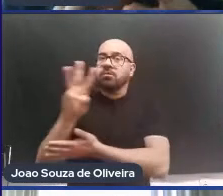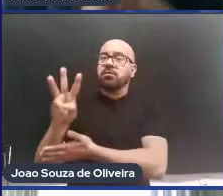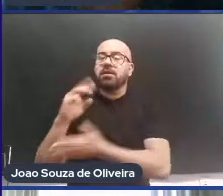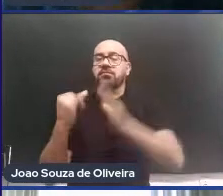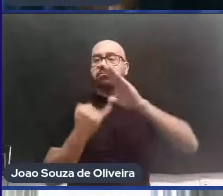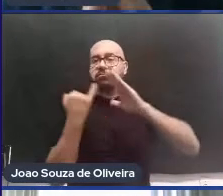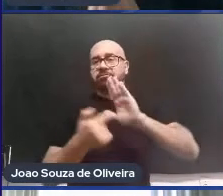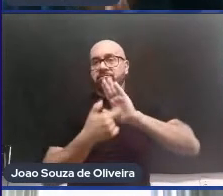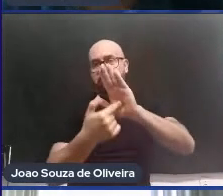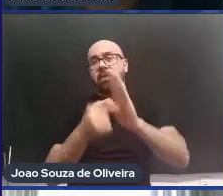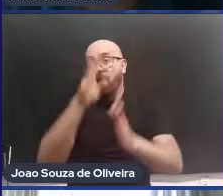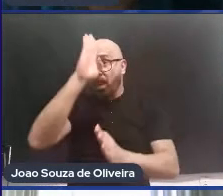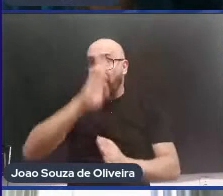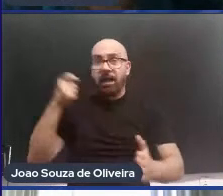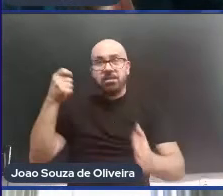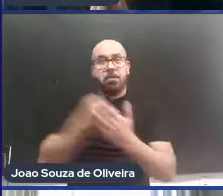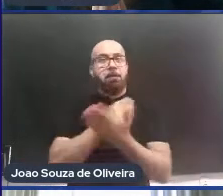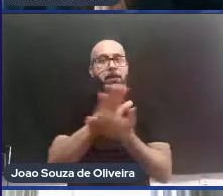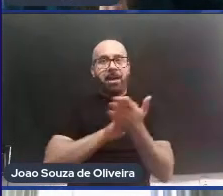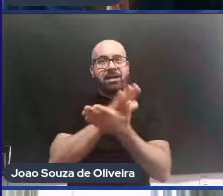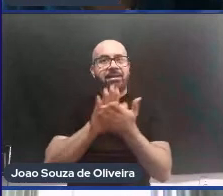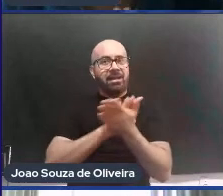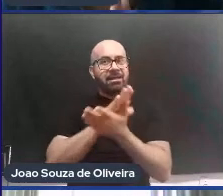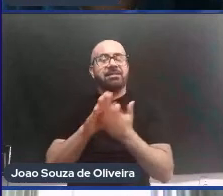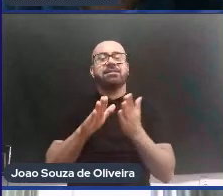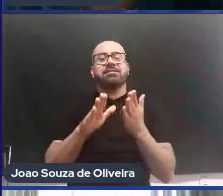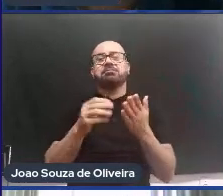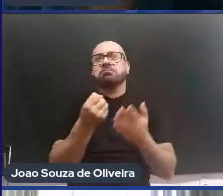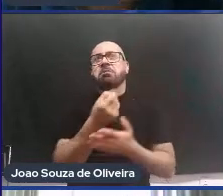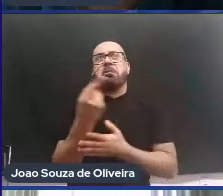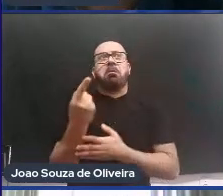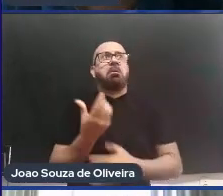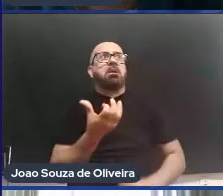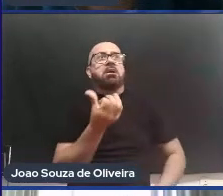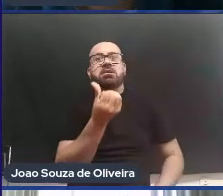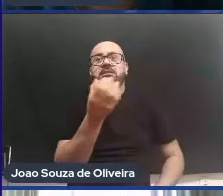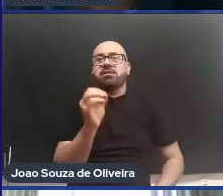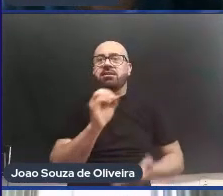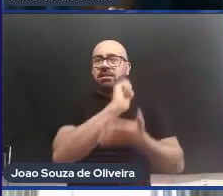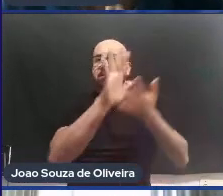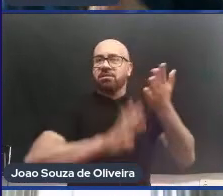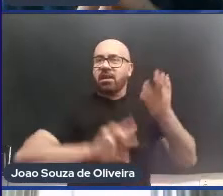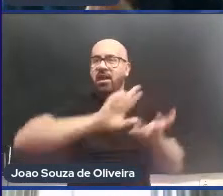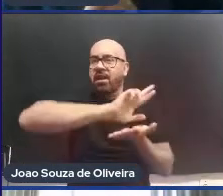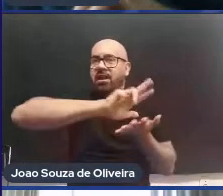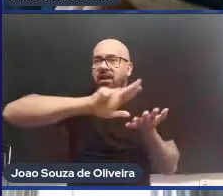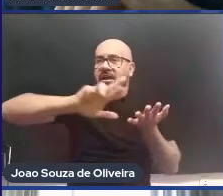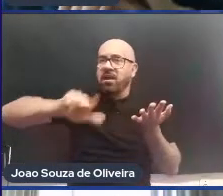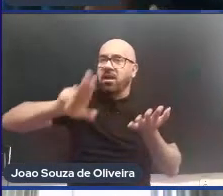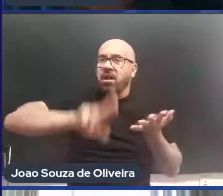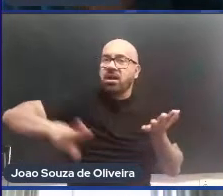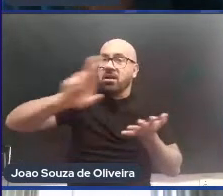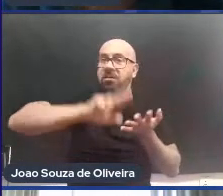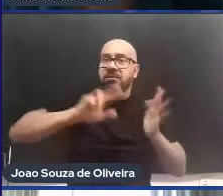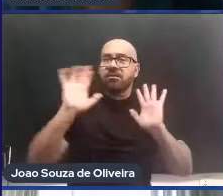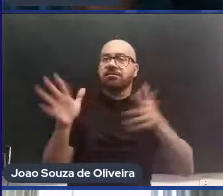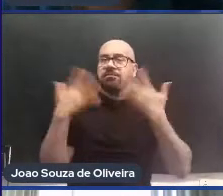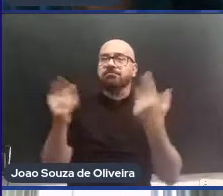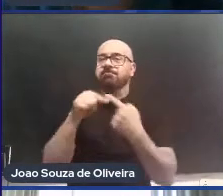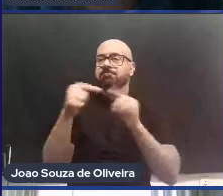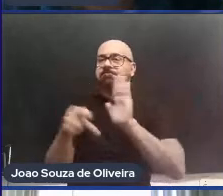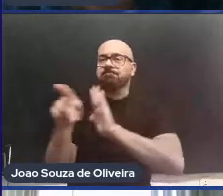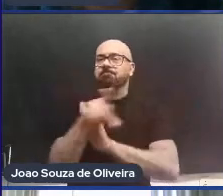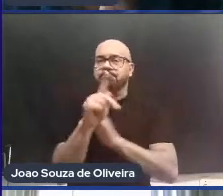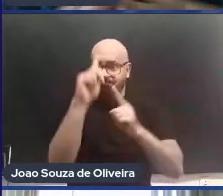srse totalmente grátis para todo mundo com quase 60 atividades diferentes para ser uma motivação para os